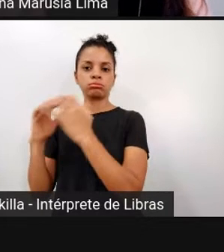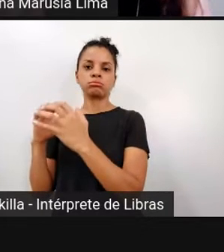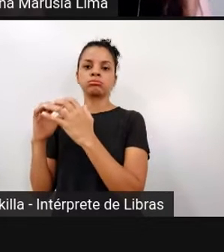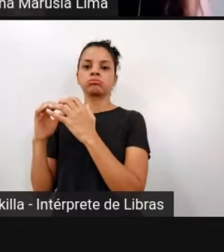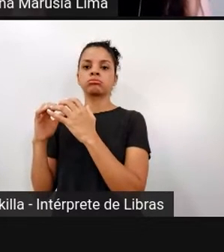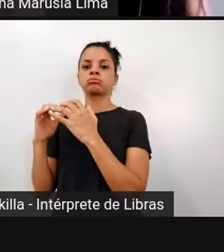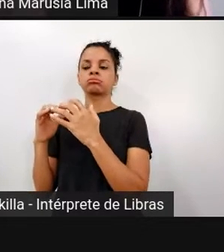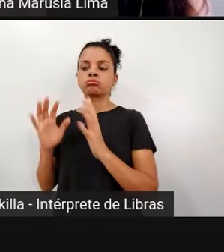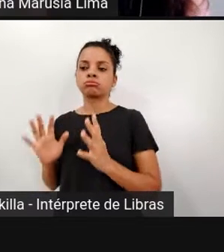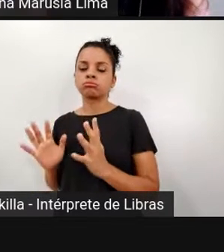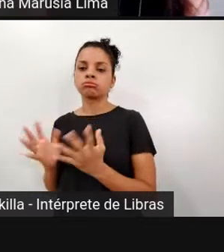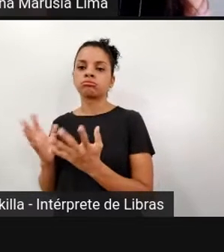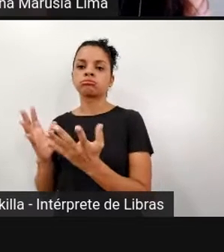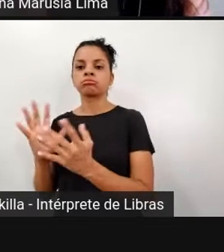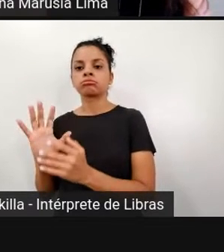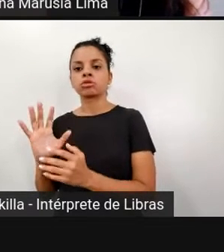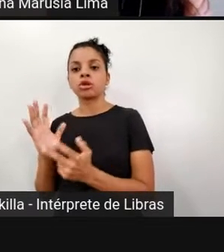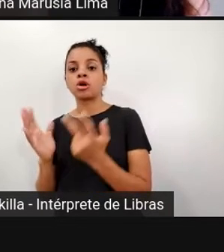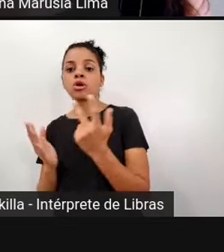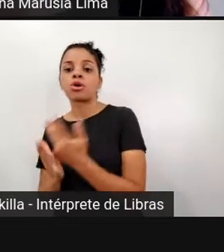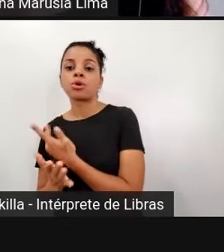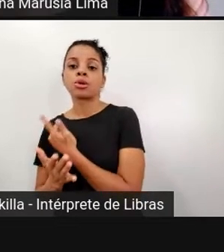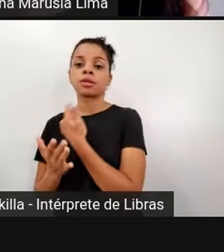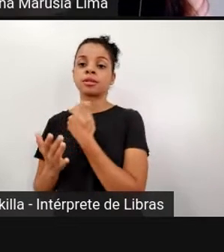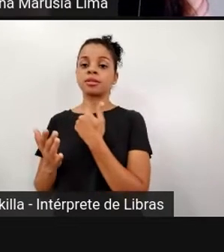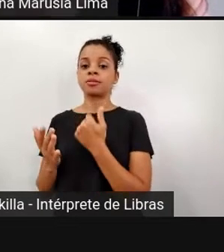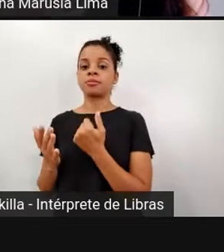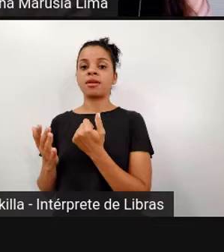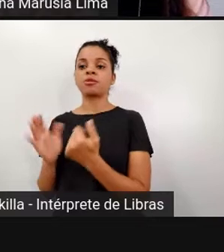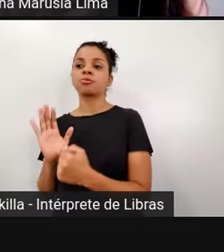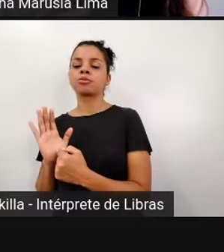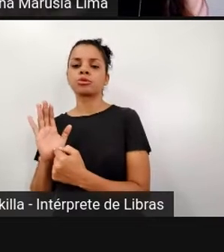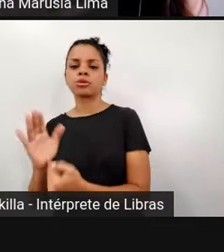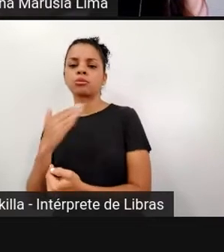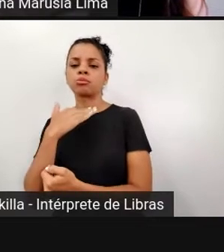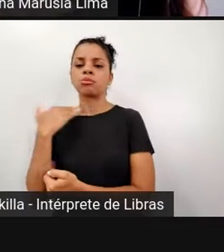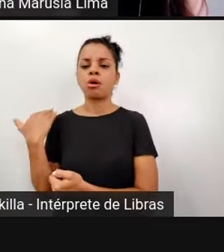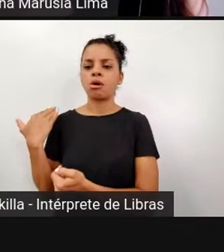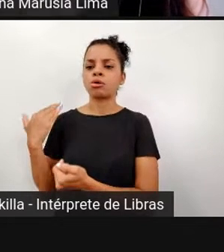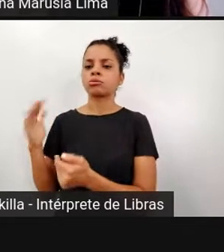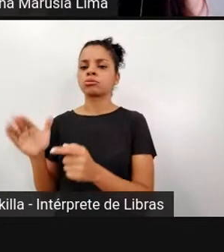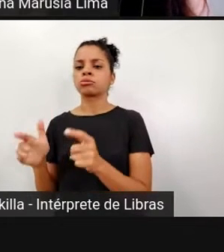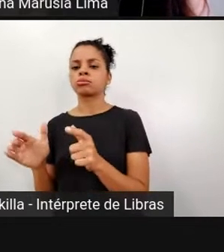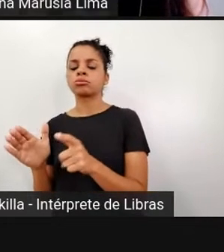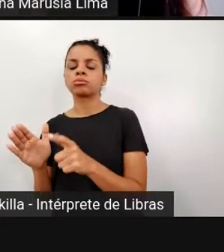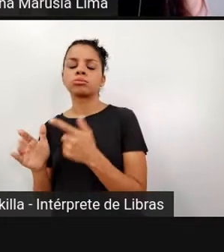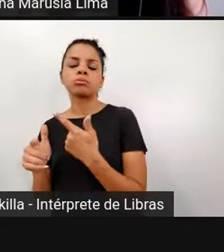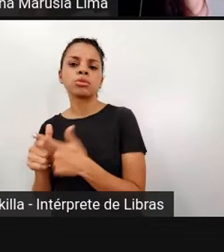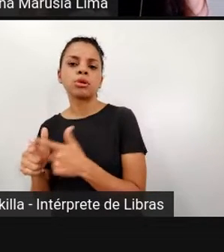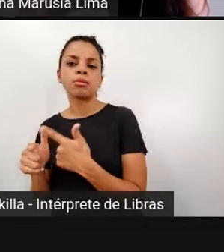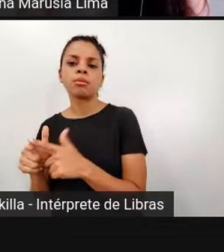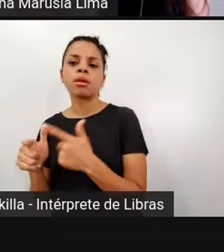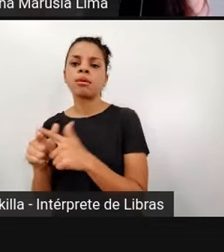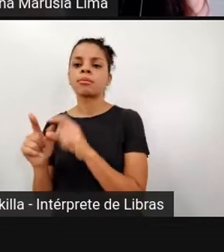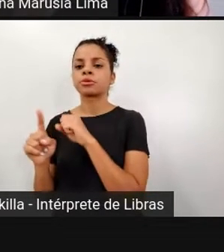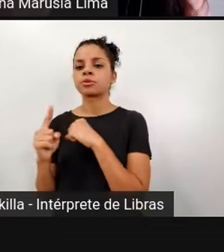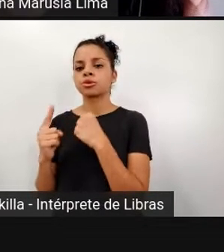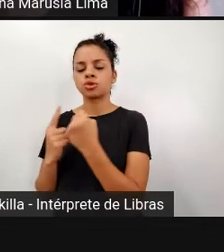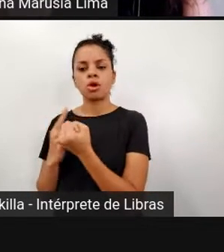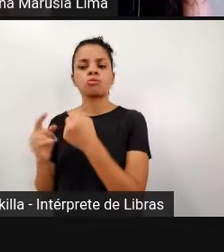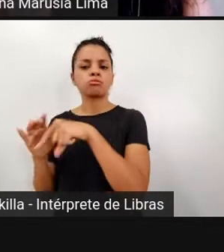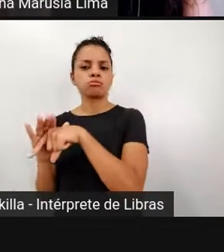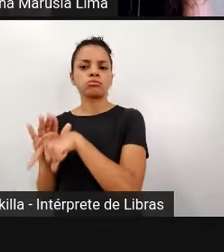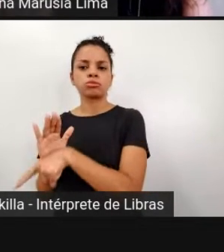questões, inclusive mostrando destruição, miséria, morte, assuntos muito importantes, uma cobertura profunda. Ao passo